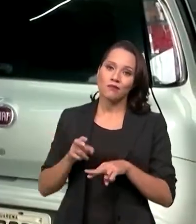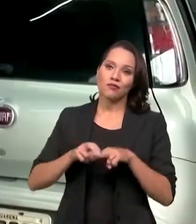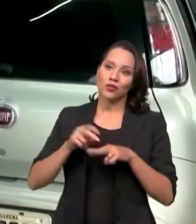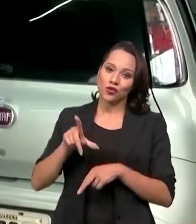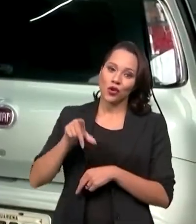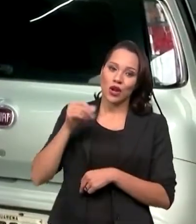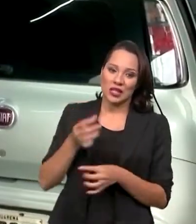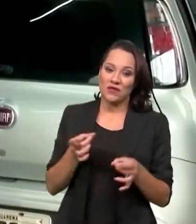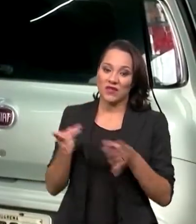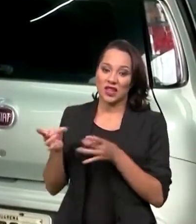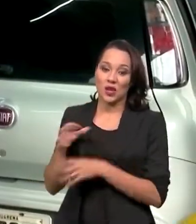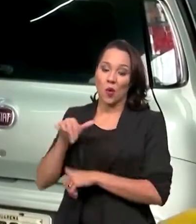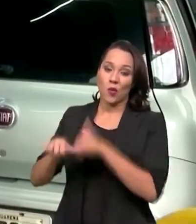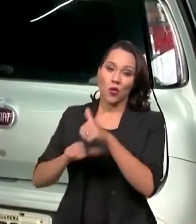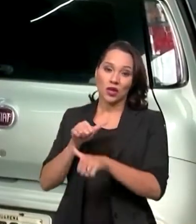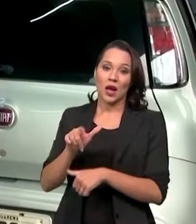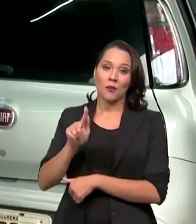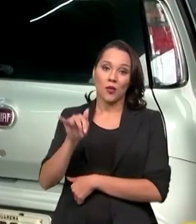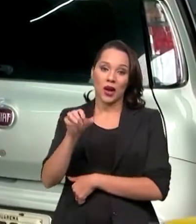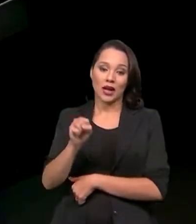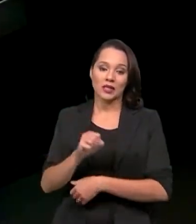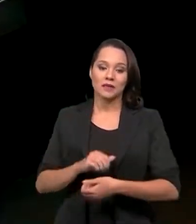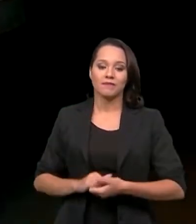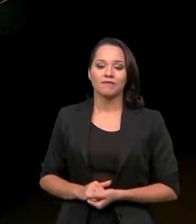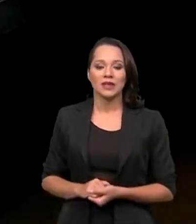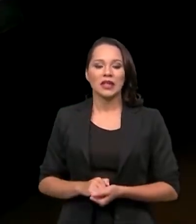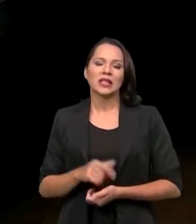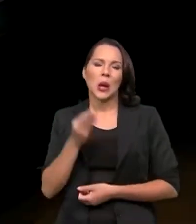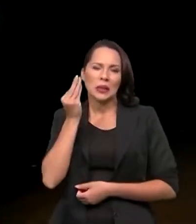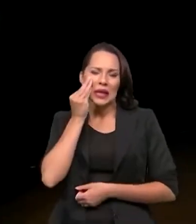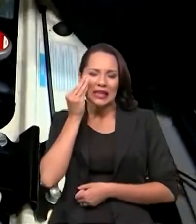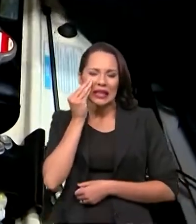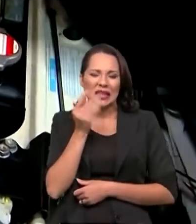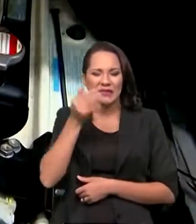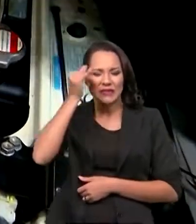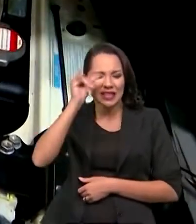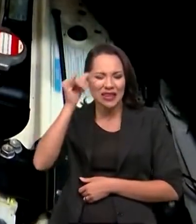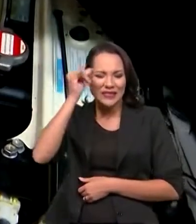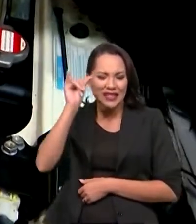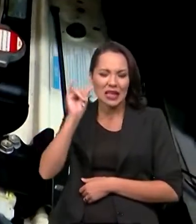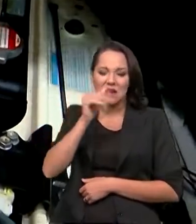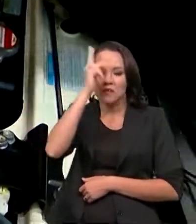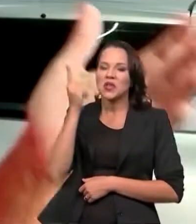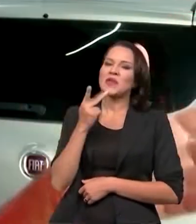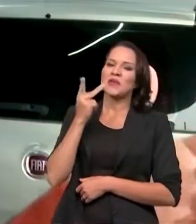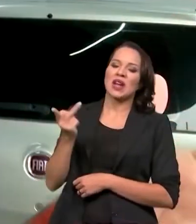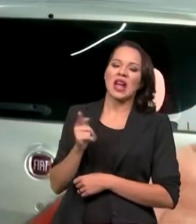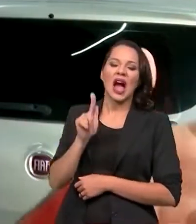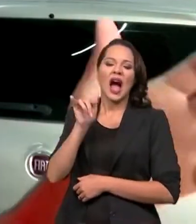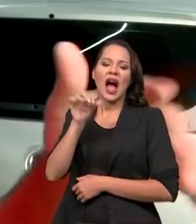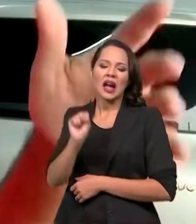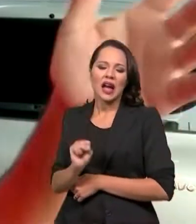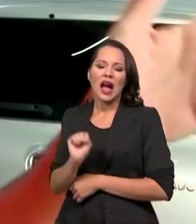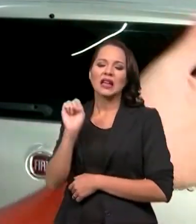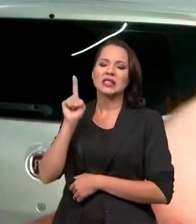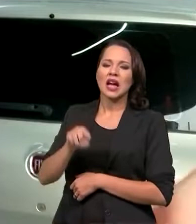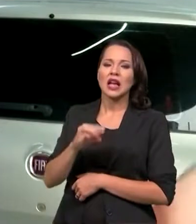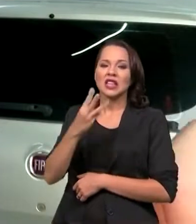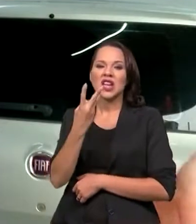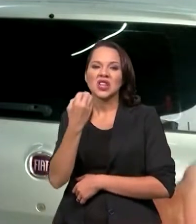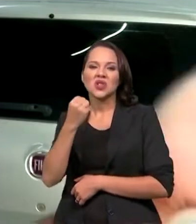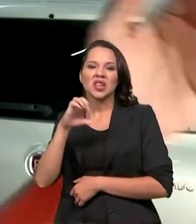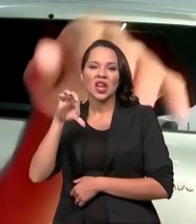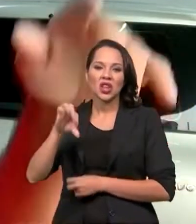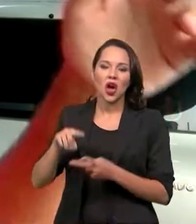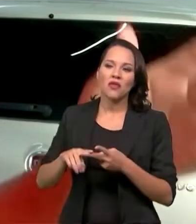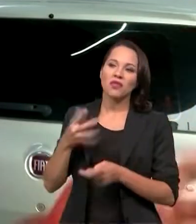esse vendedor mudar para o gás natural. Tentei segurar o máximo, né? Por mais que o pessoal fale que o gás esteja R$ 3,89,